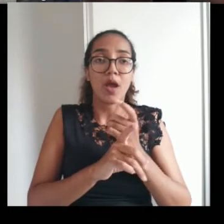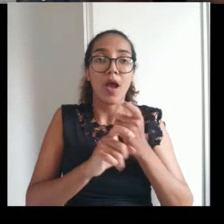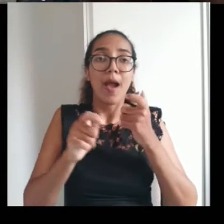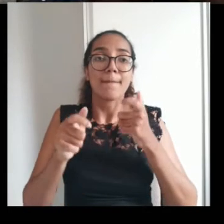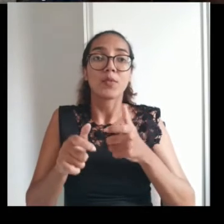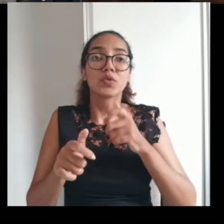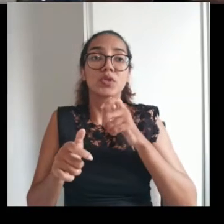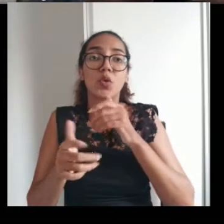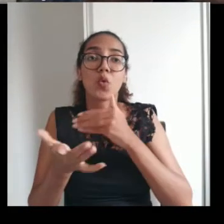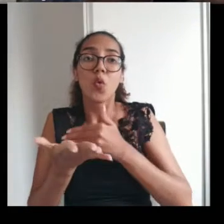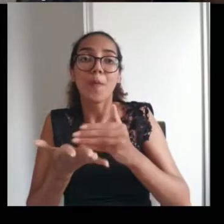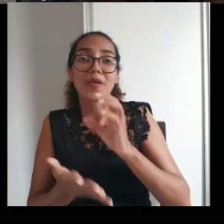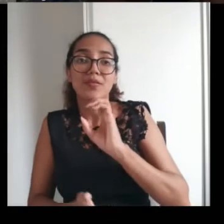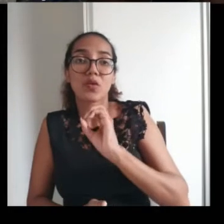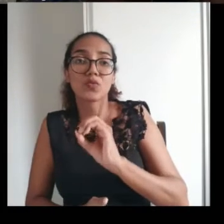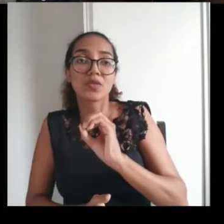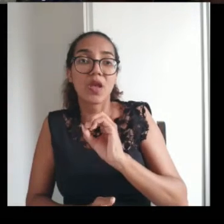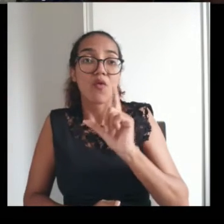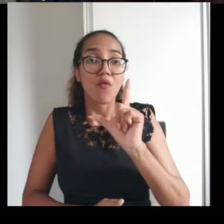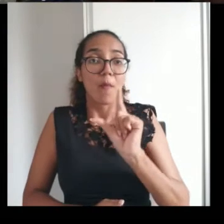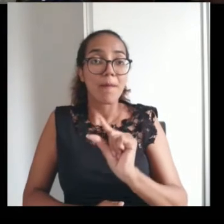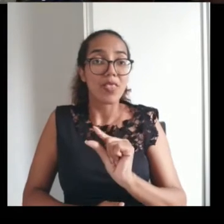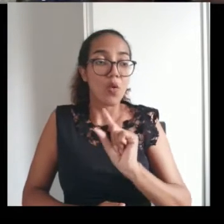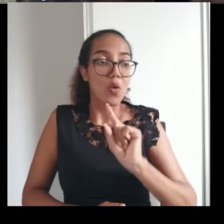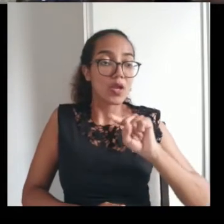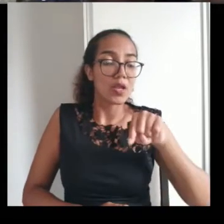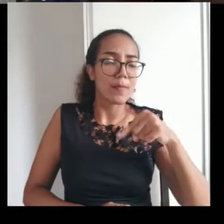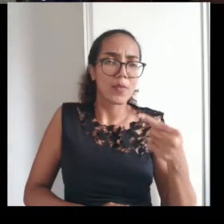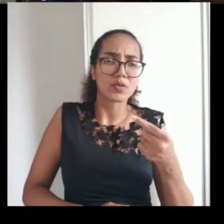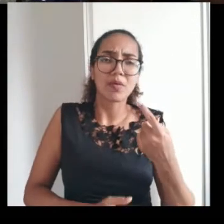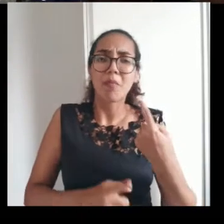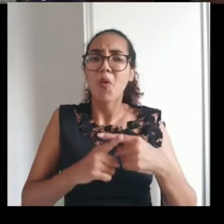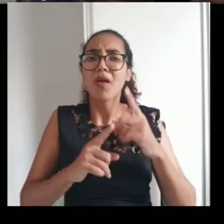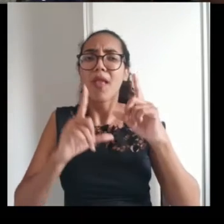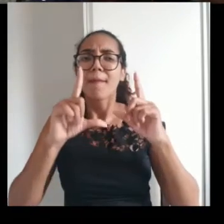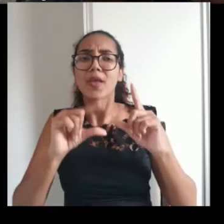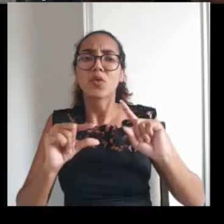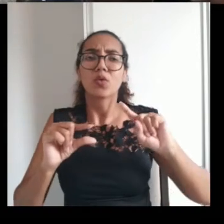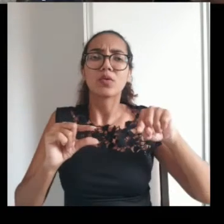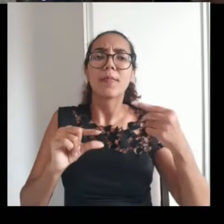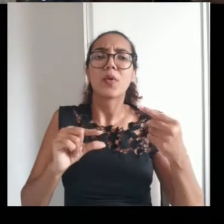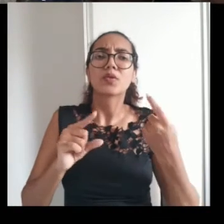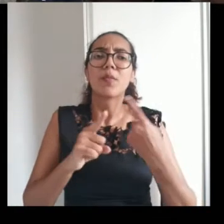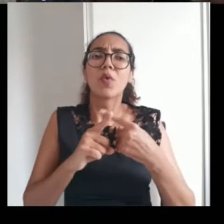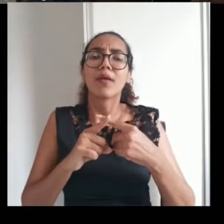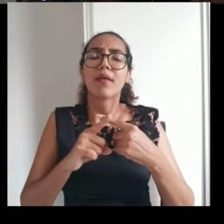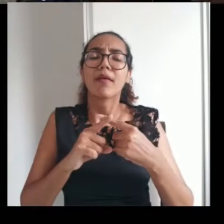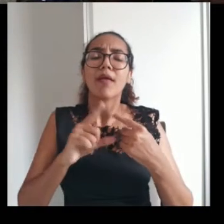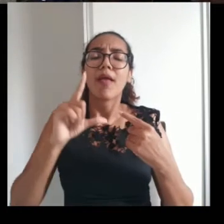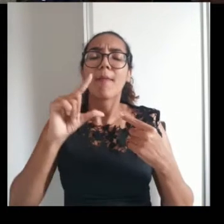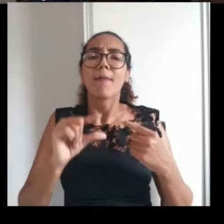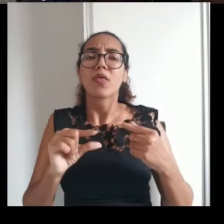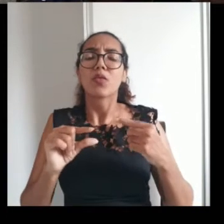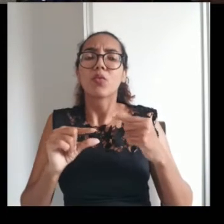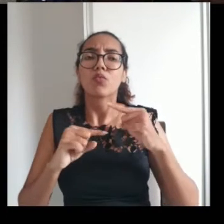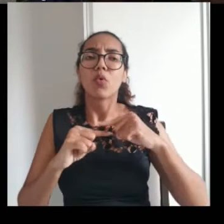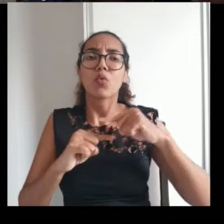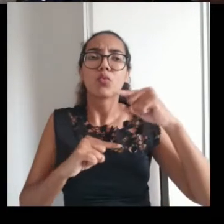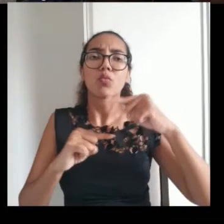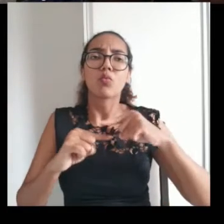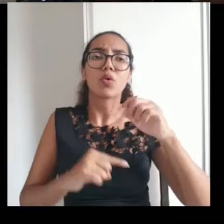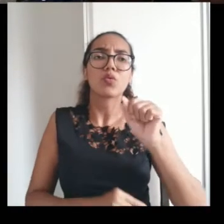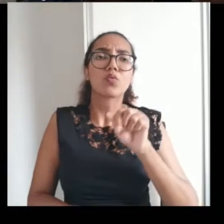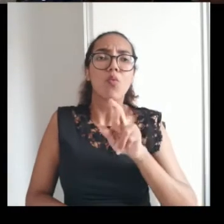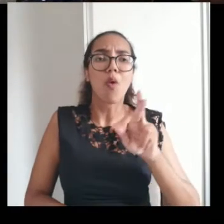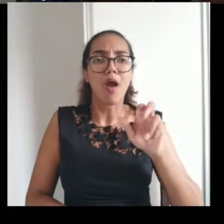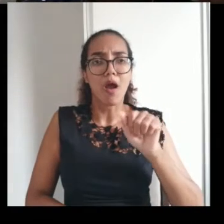com 0, for menor do que próxima. Por que menor do que próxima? Porque não é menor do que o tamanho do array. Porque próxima é o